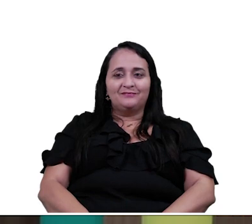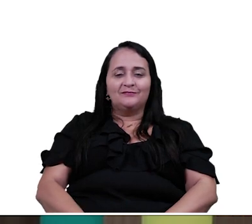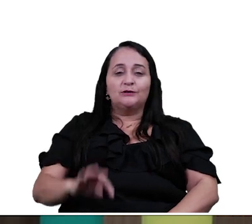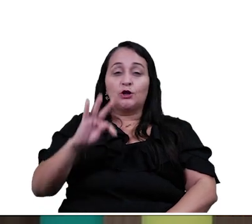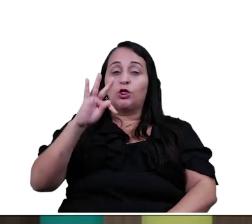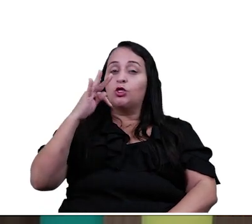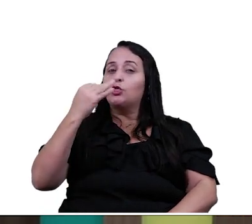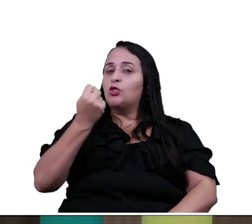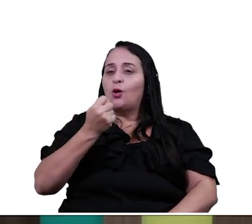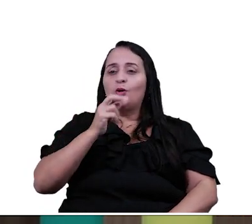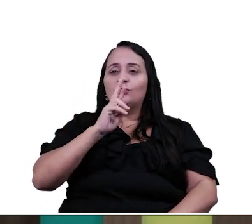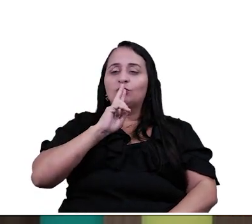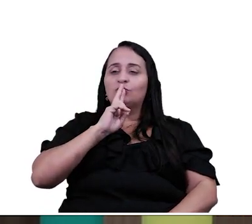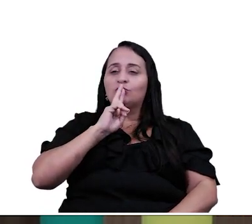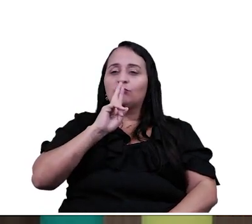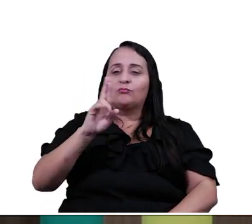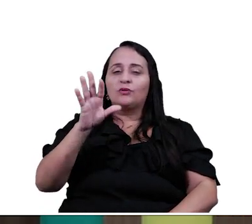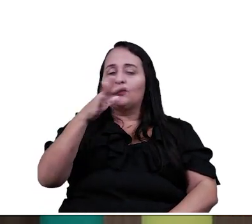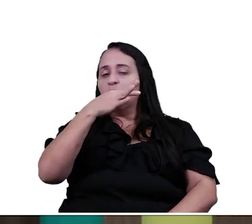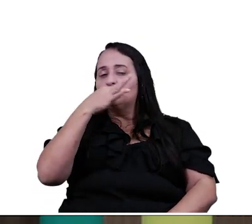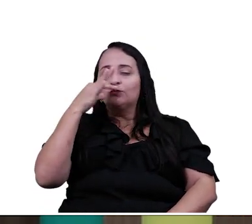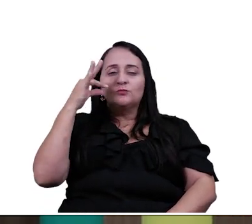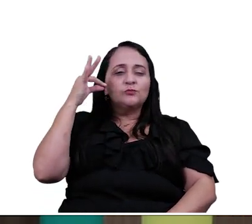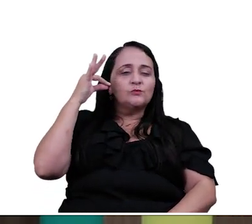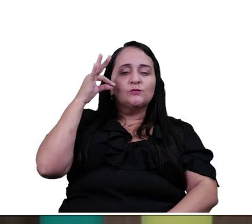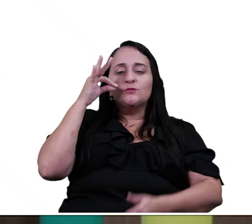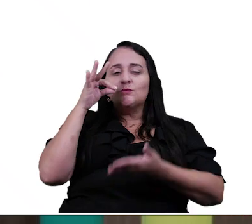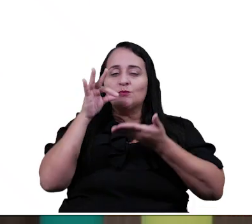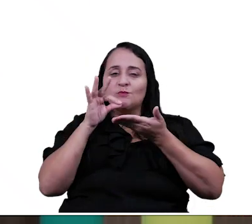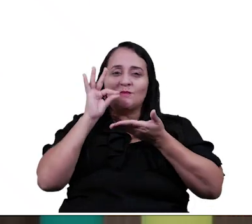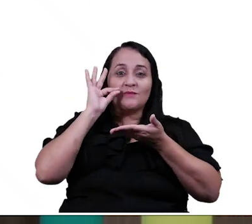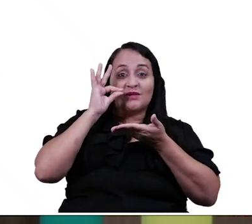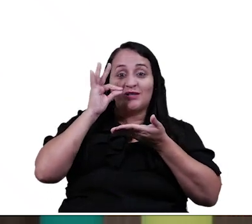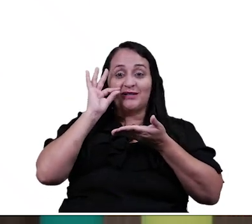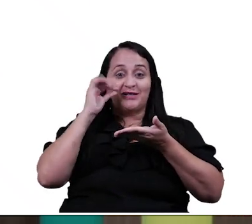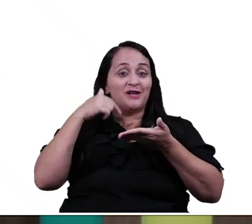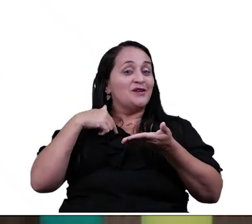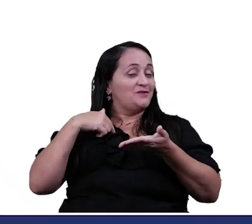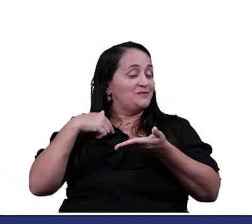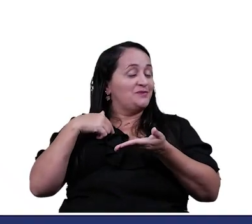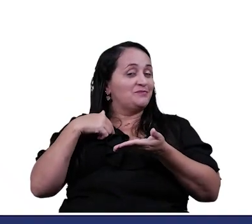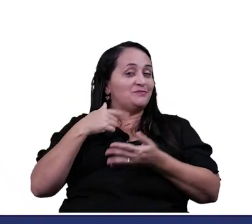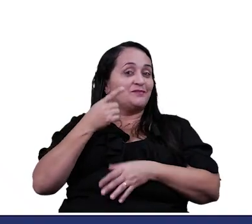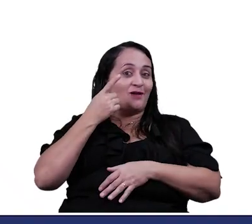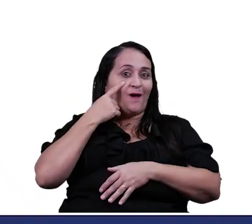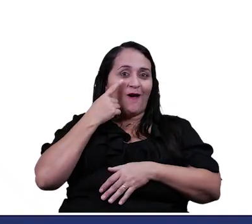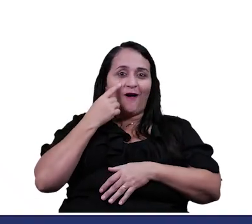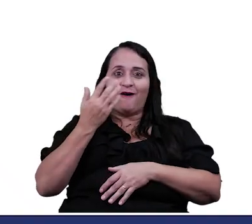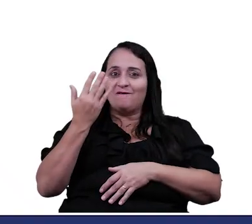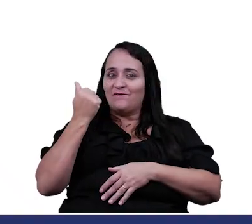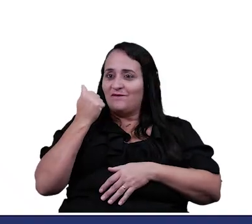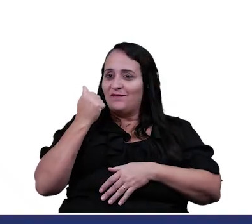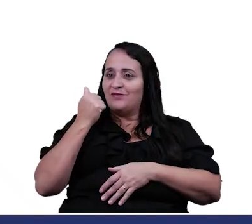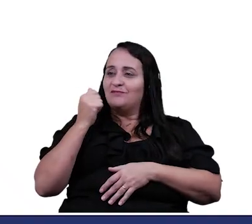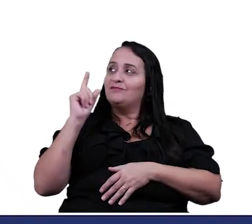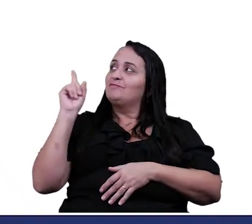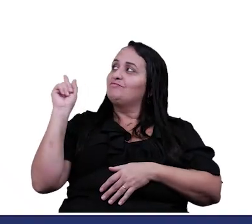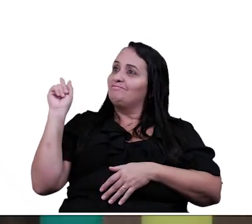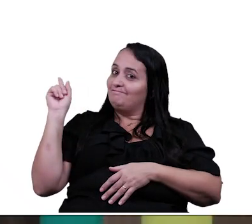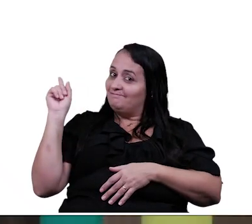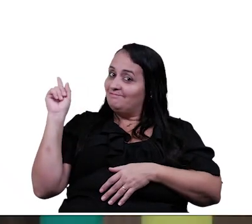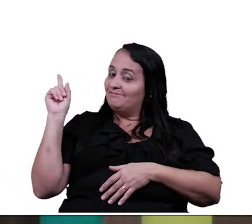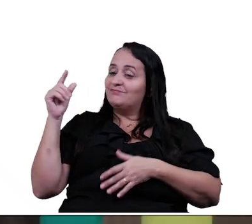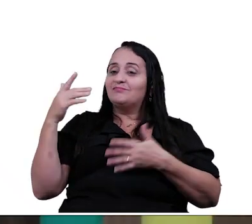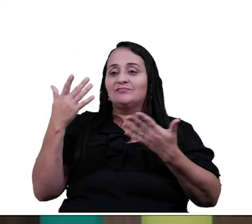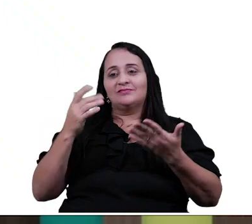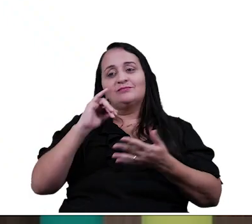ml é o total do cafezinho gostosinho que eu vou beber. Confere aí. Isso